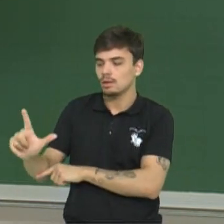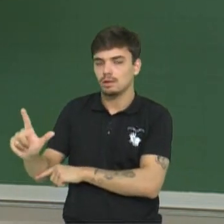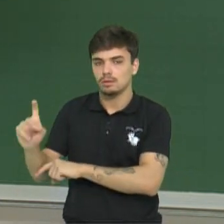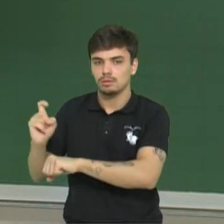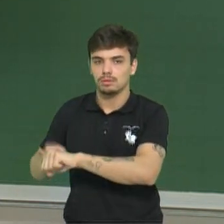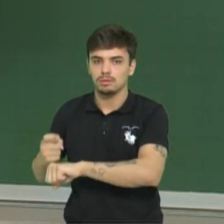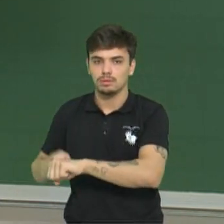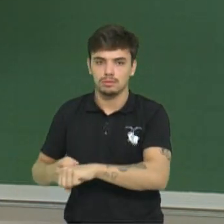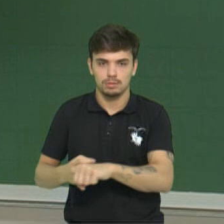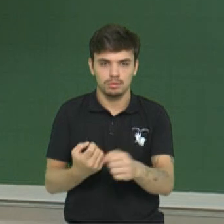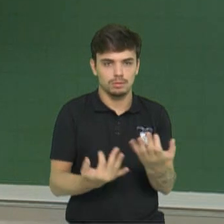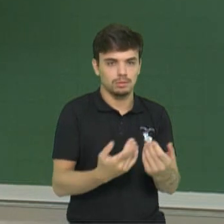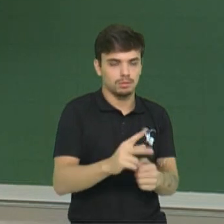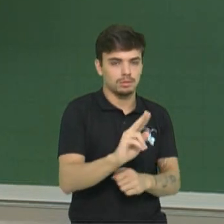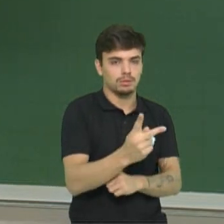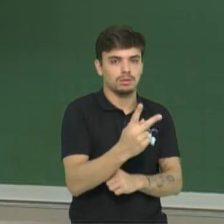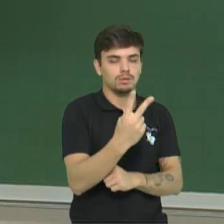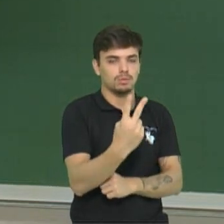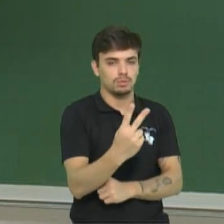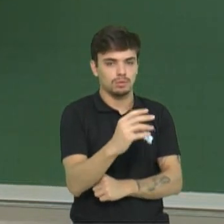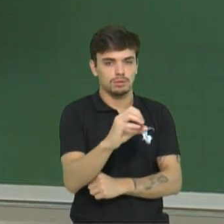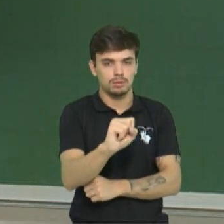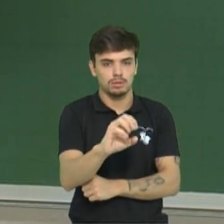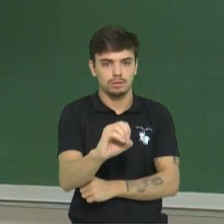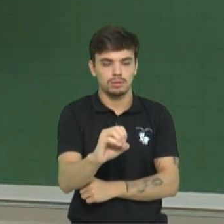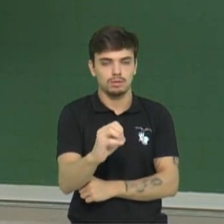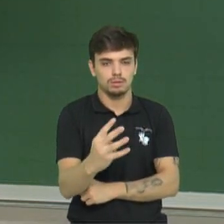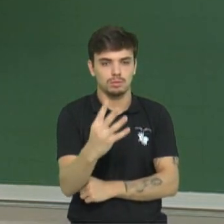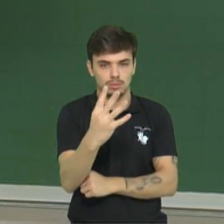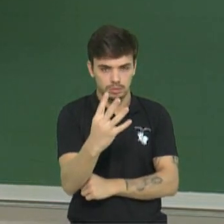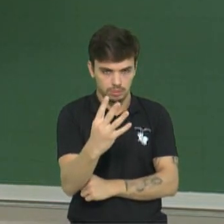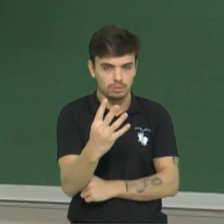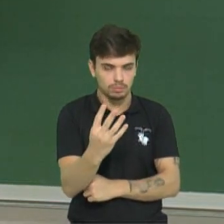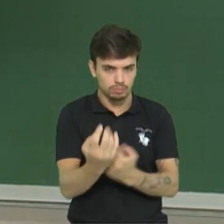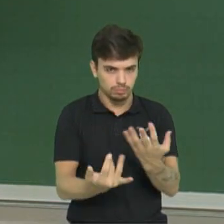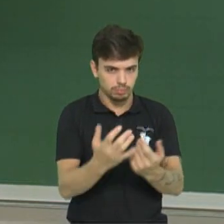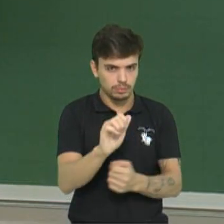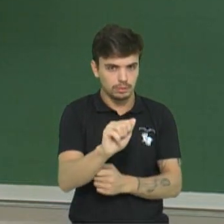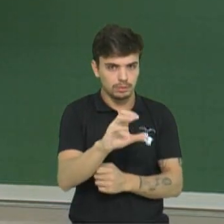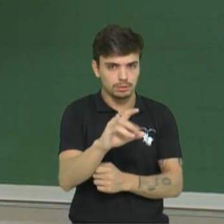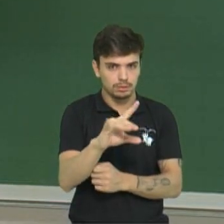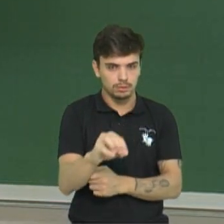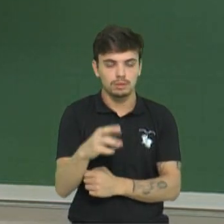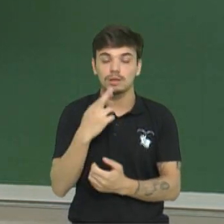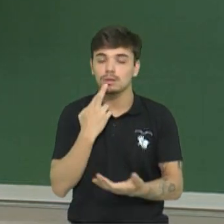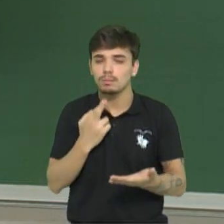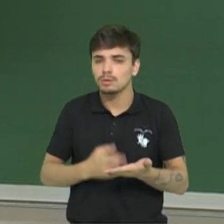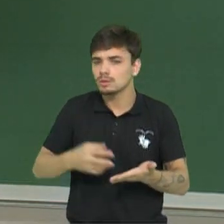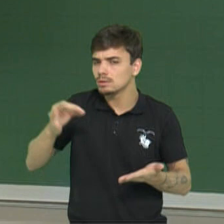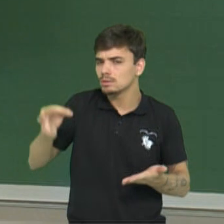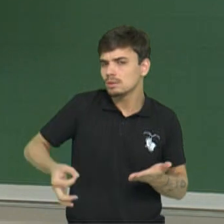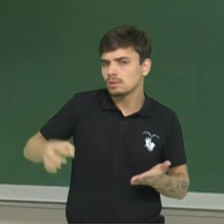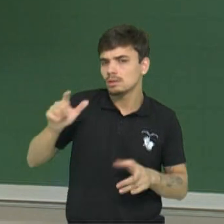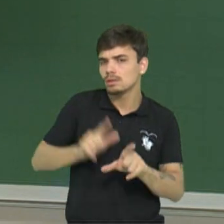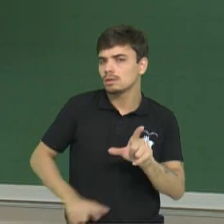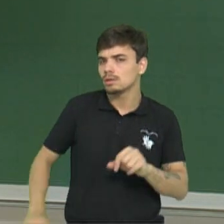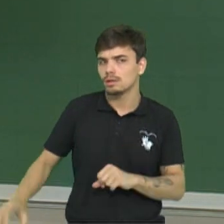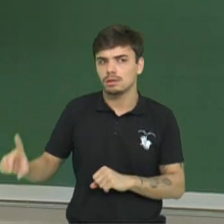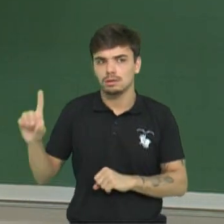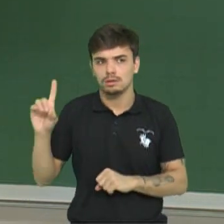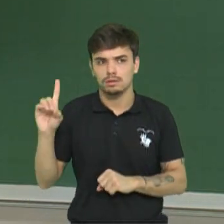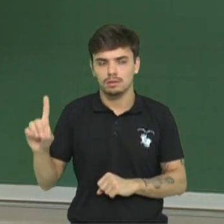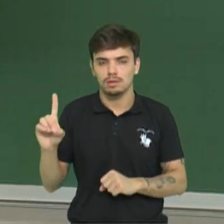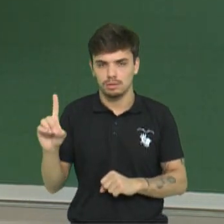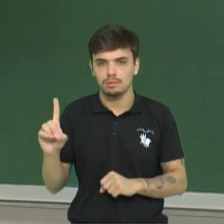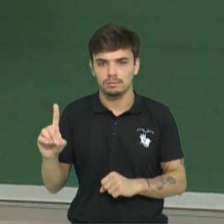agente oxidante? É o H2SO4, ácido sulfúrico aquoso. E aí a resposta, então, é a letra D, a